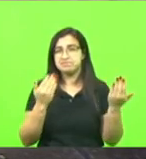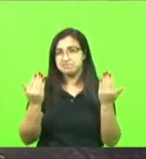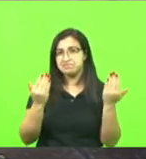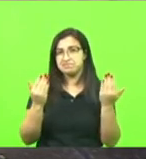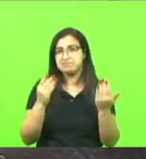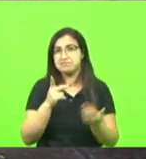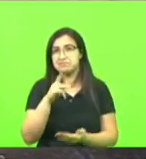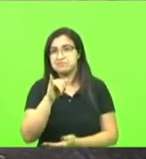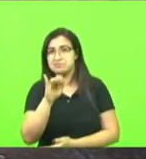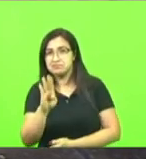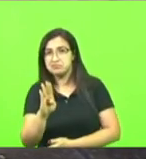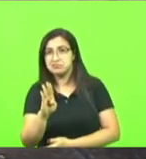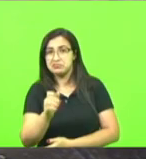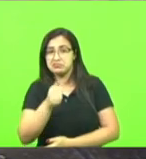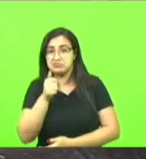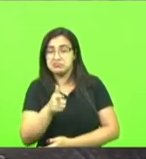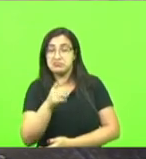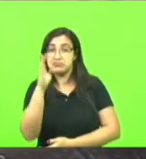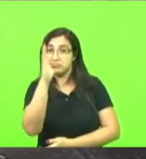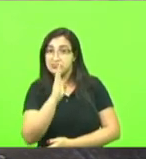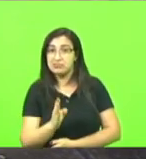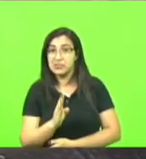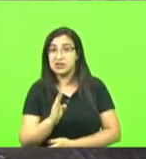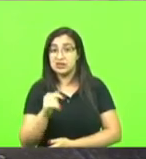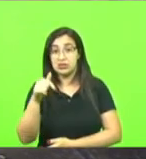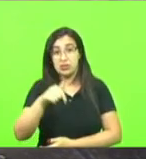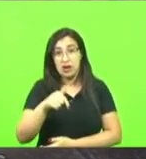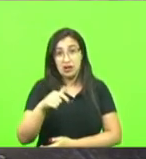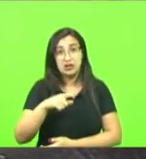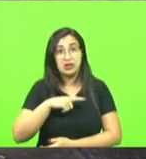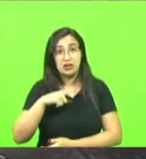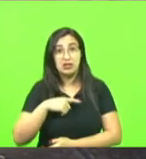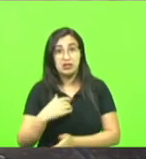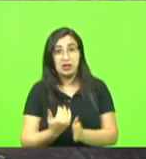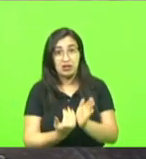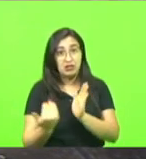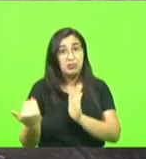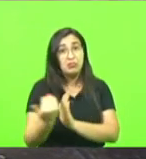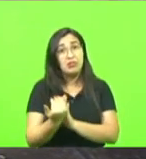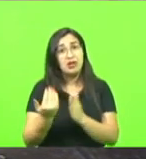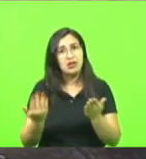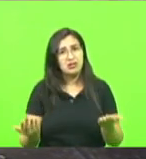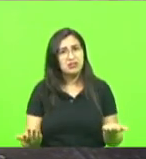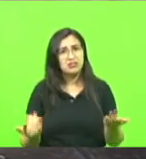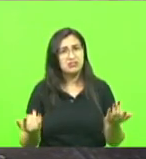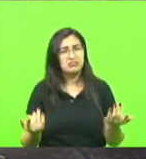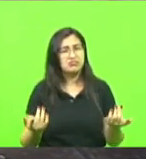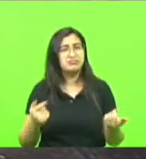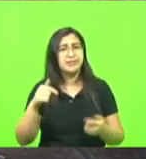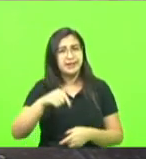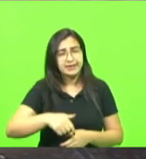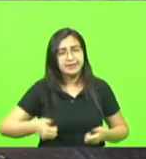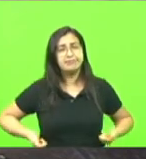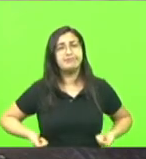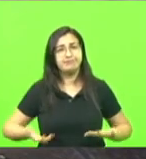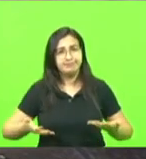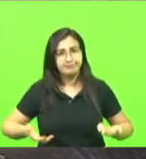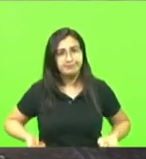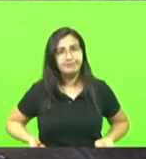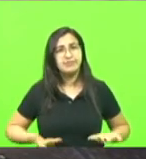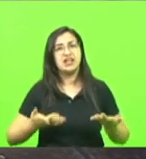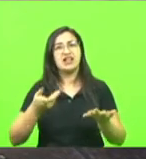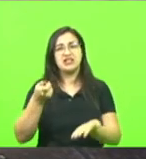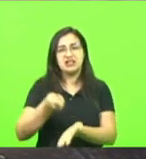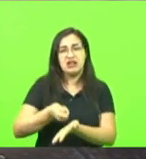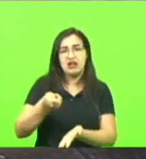que o Brasil, com uma carga muito maior do que o Chile. Ou seja, nós gastamos mais, exploramos